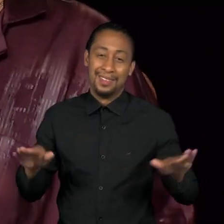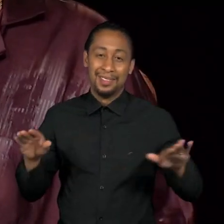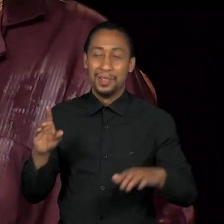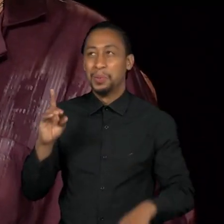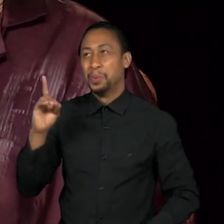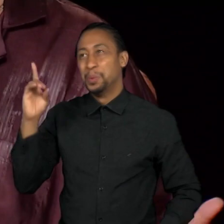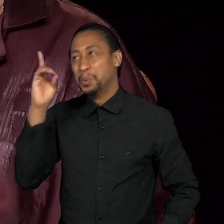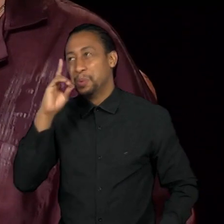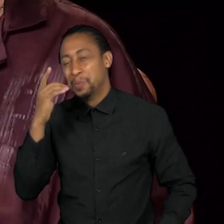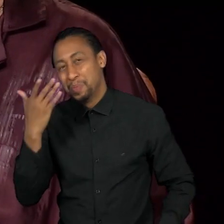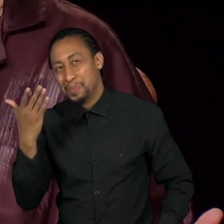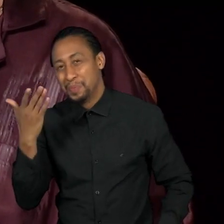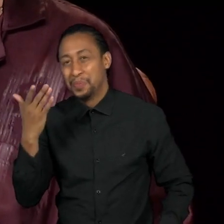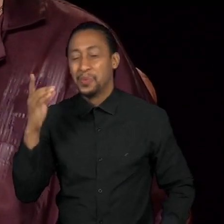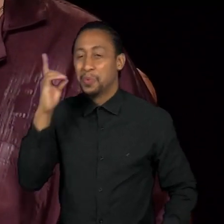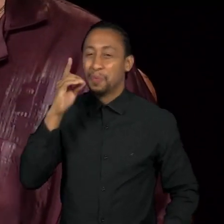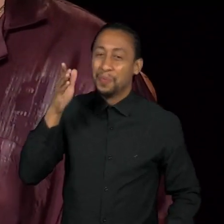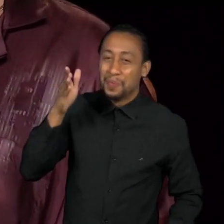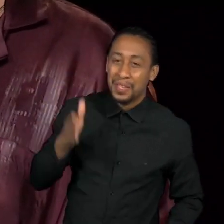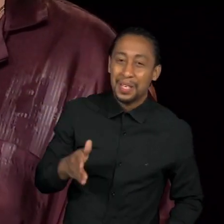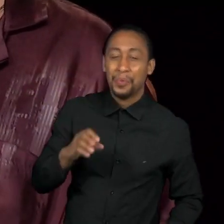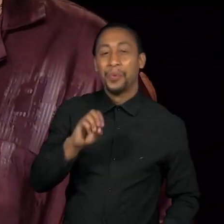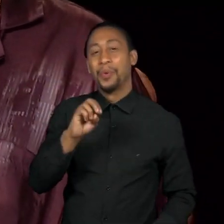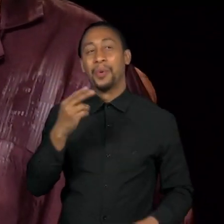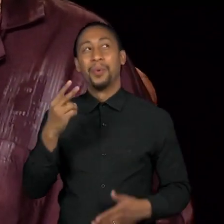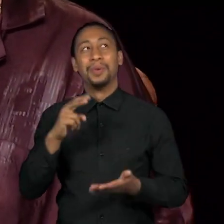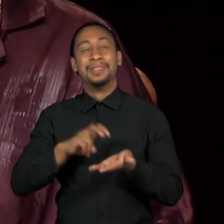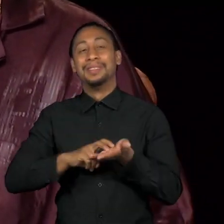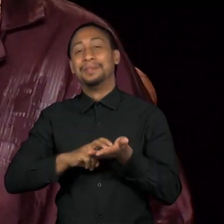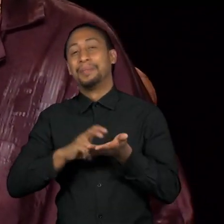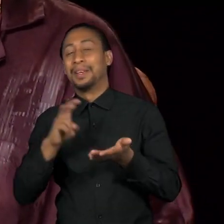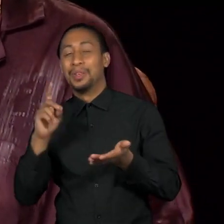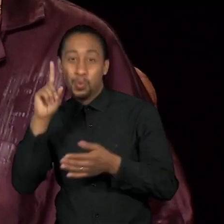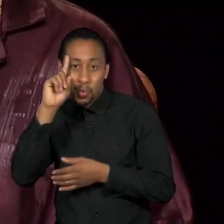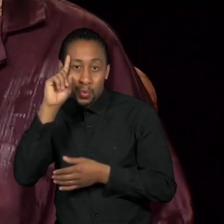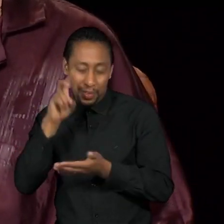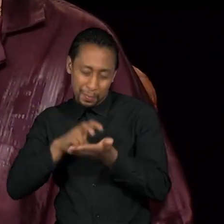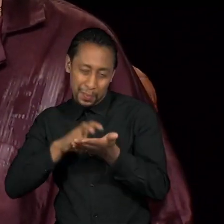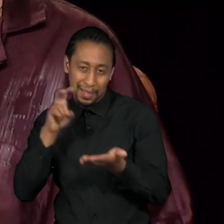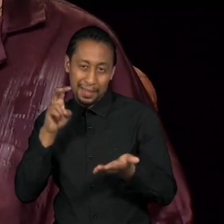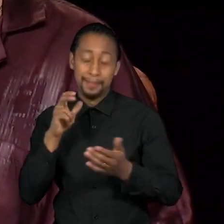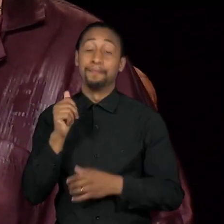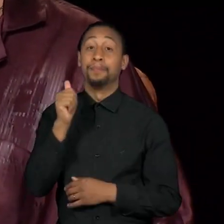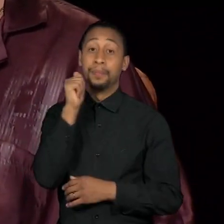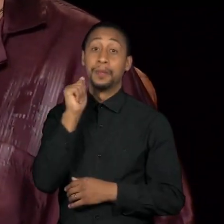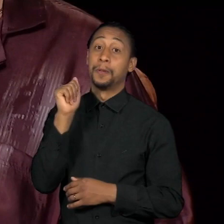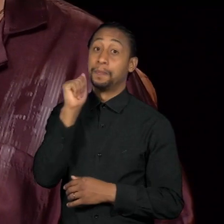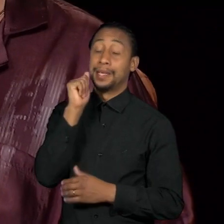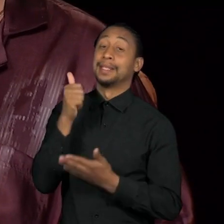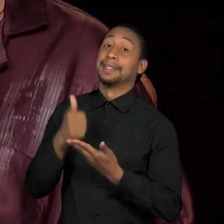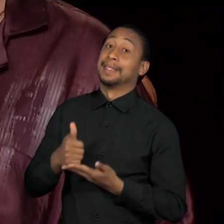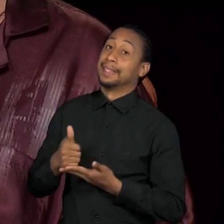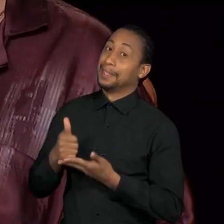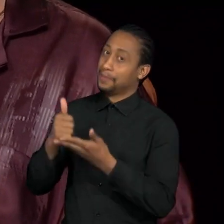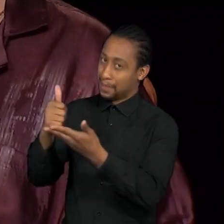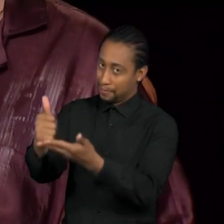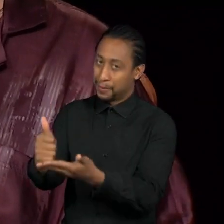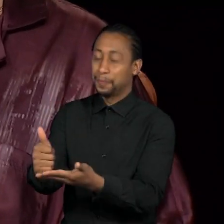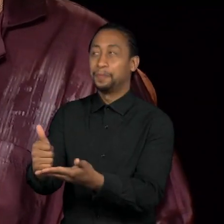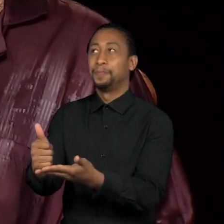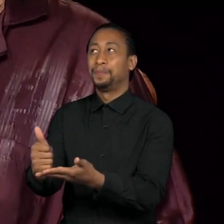ou praticamente todo dia de manhã, minha mãe me levava antes de trabalhar